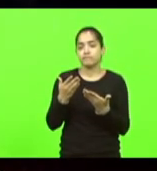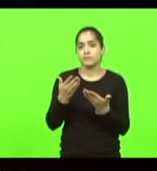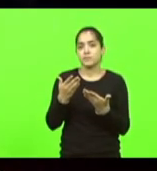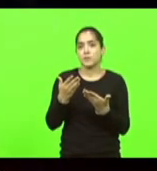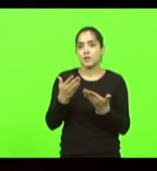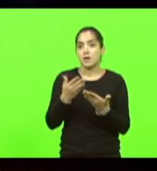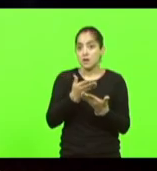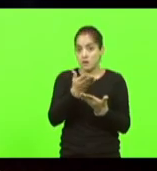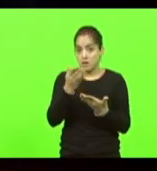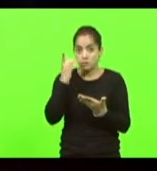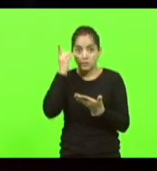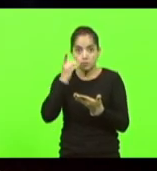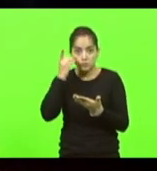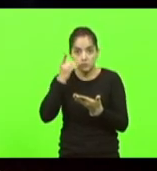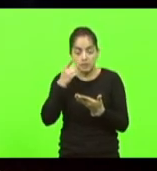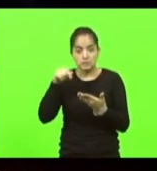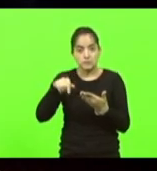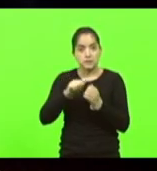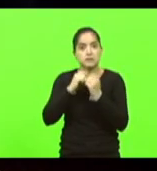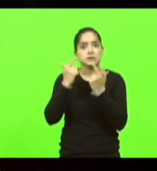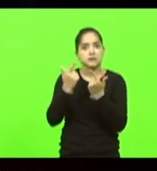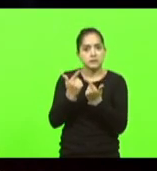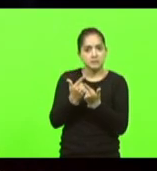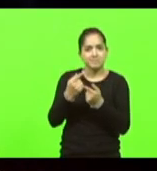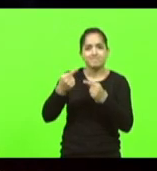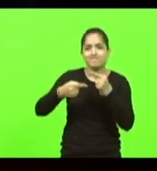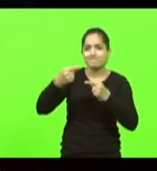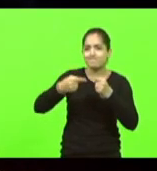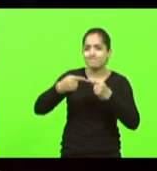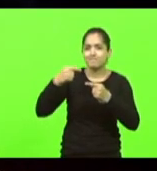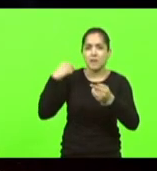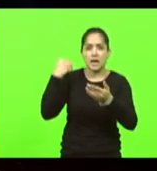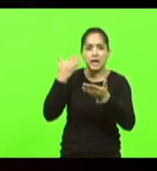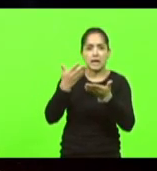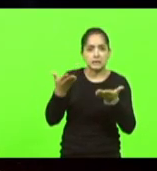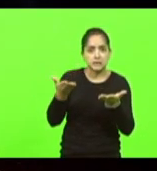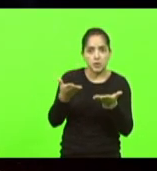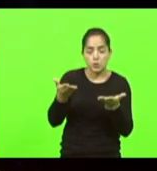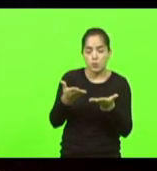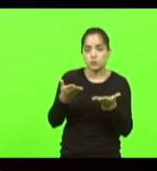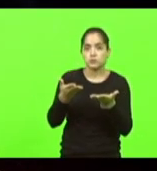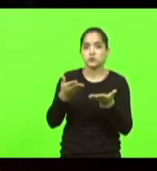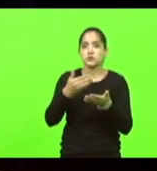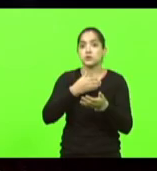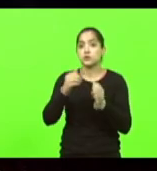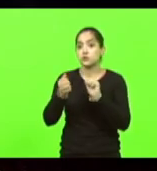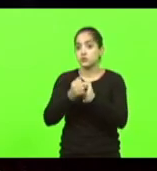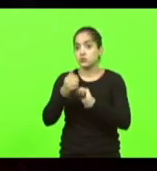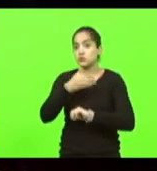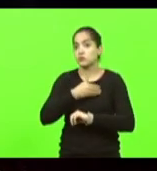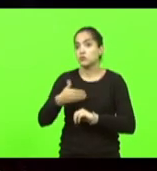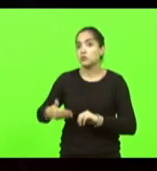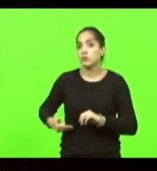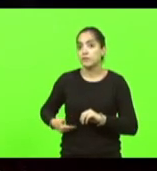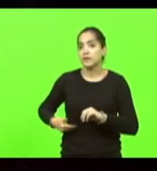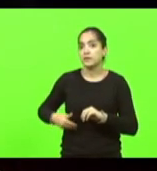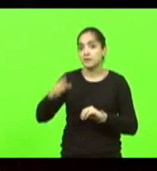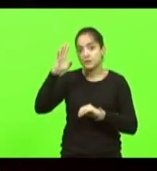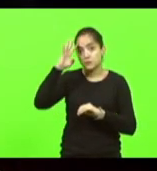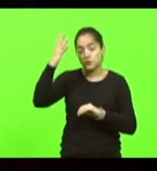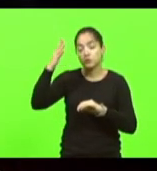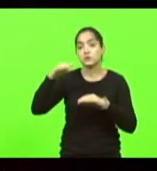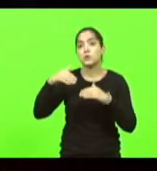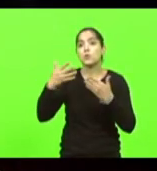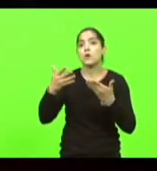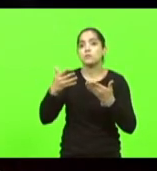e os deputados da Assembleia dialogamos até hoje pela manhã com o governo e a saída que tem eh